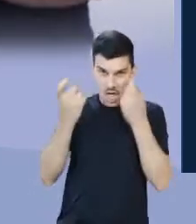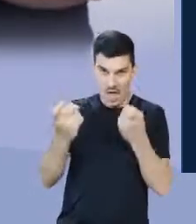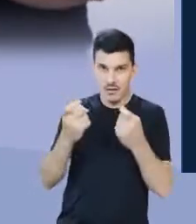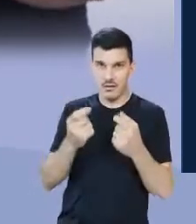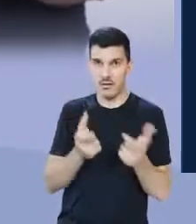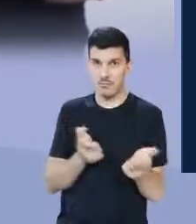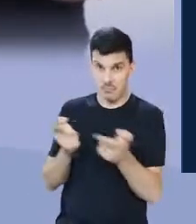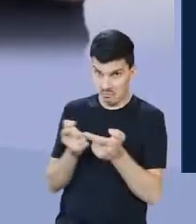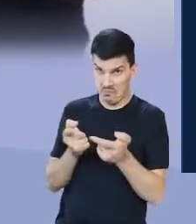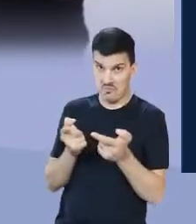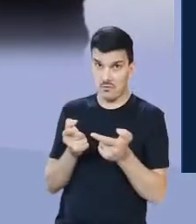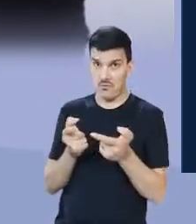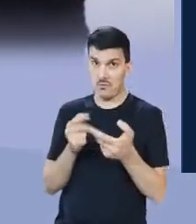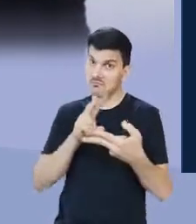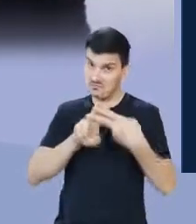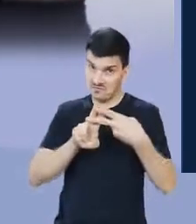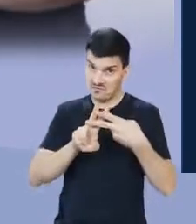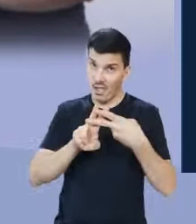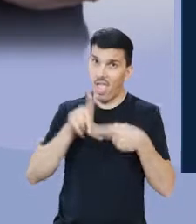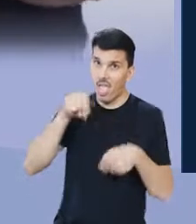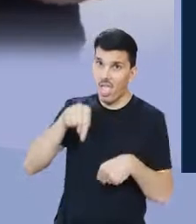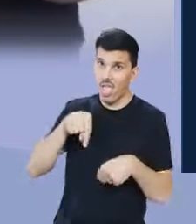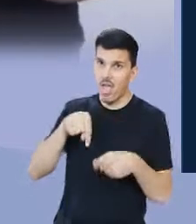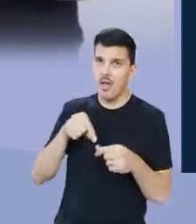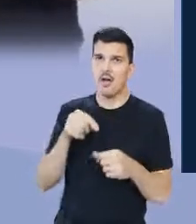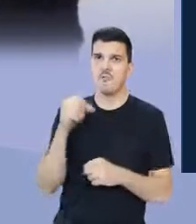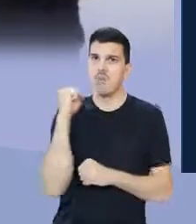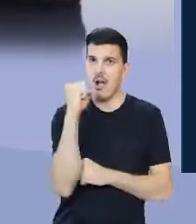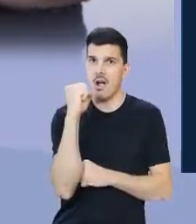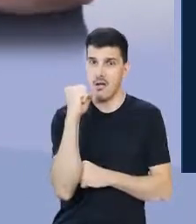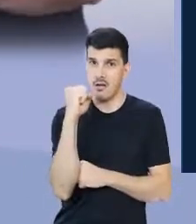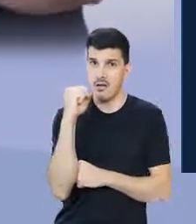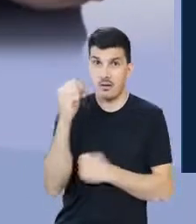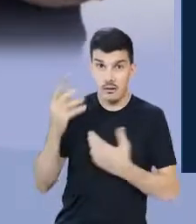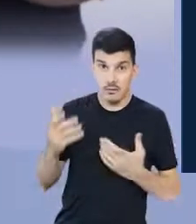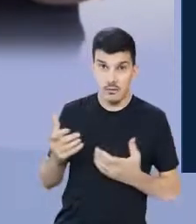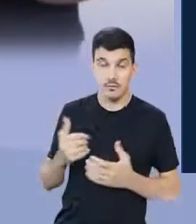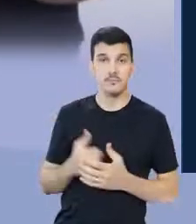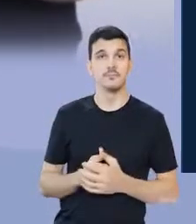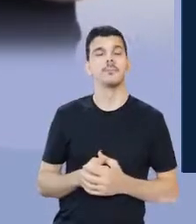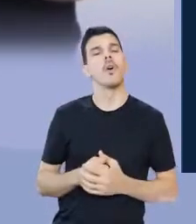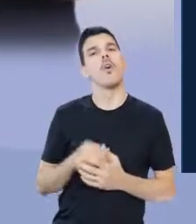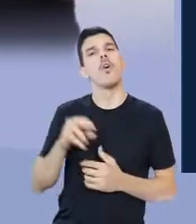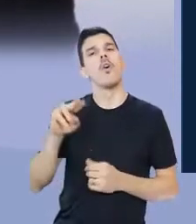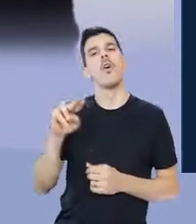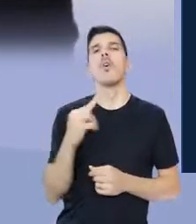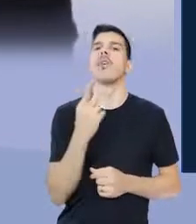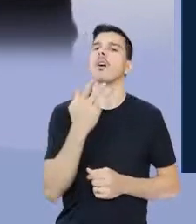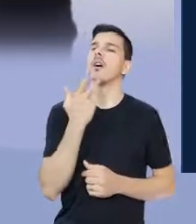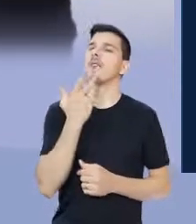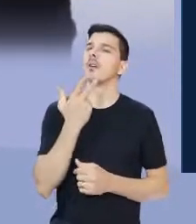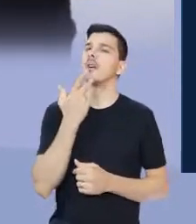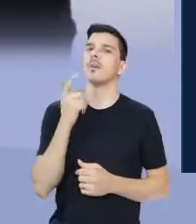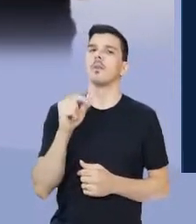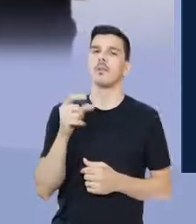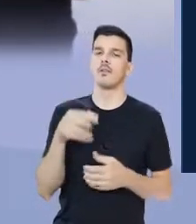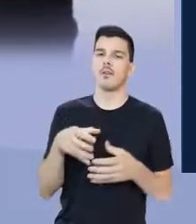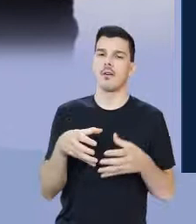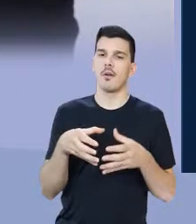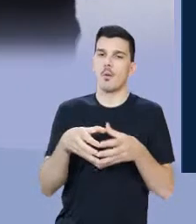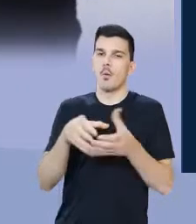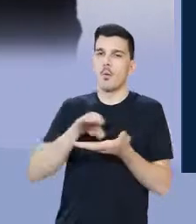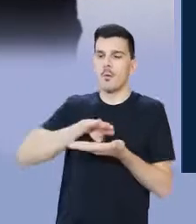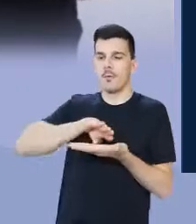da violência, o da prisão, o do assassino? Ou ele está se